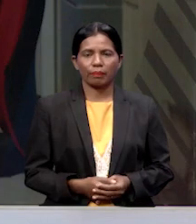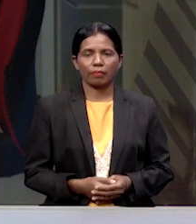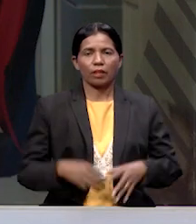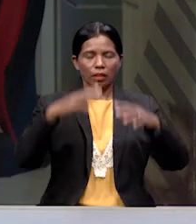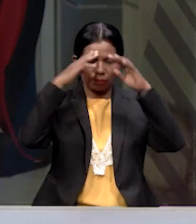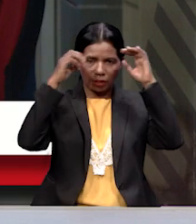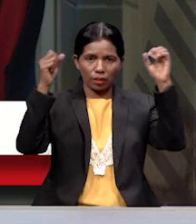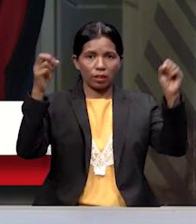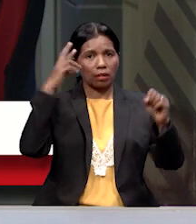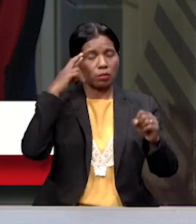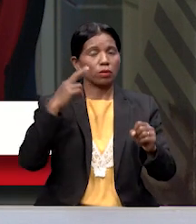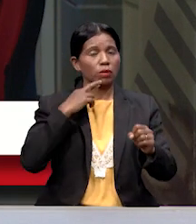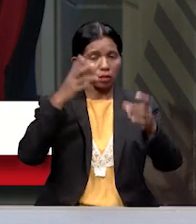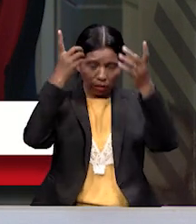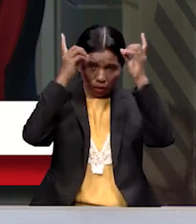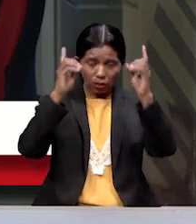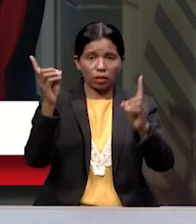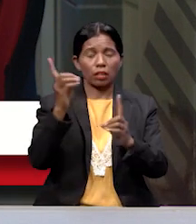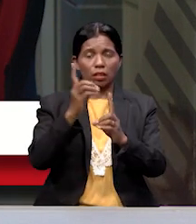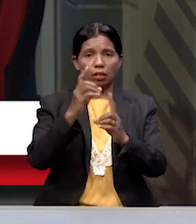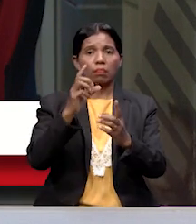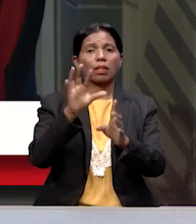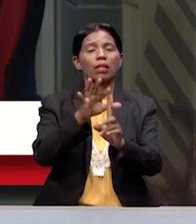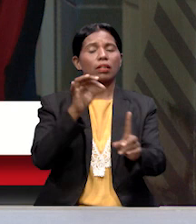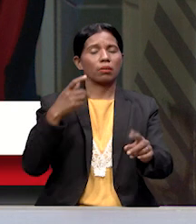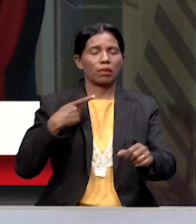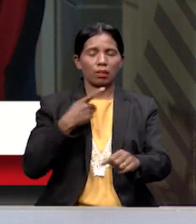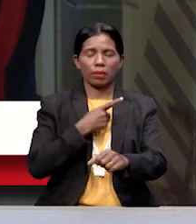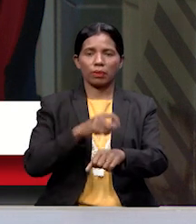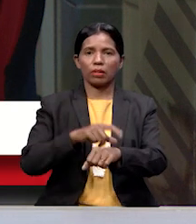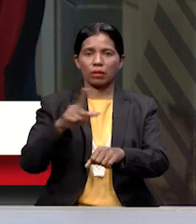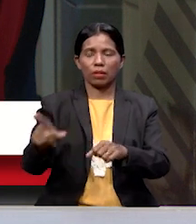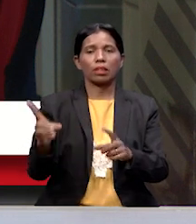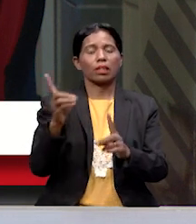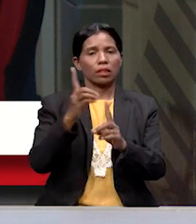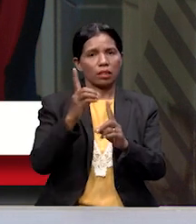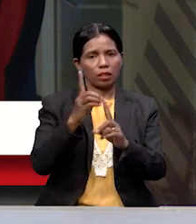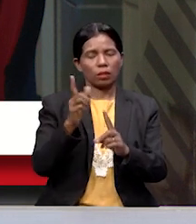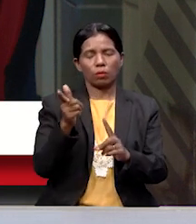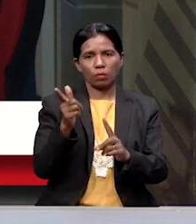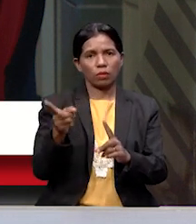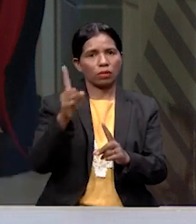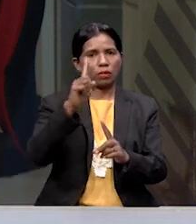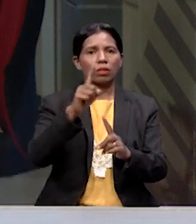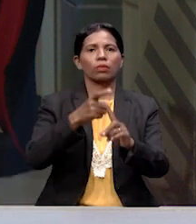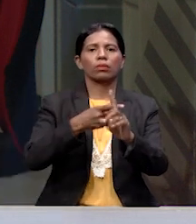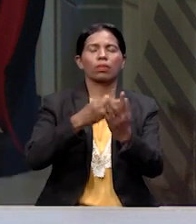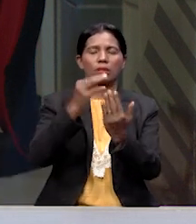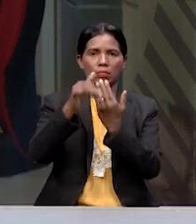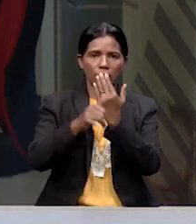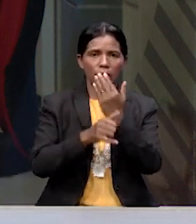Presidente Republika decreta una lorong beleção parlamentar nebese monu ia lorong ruanulu resingida fulang mayu tinang